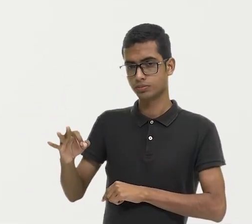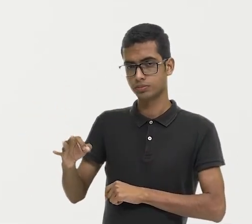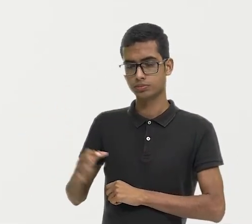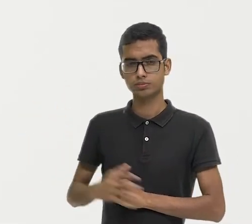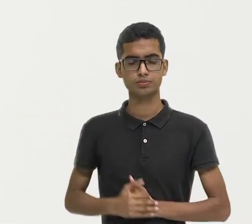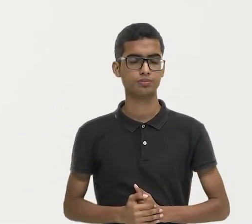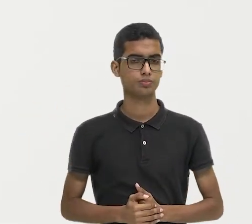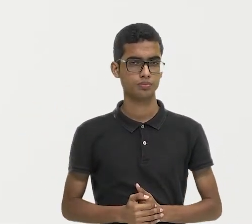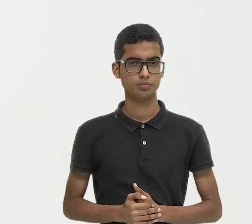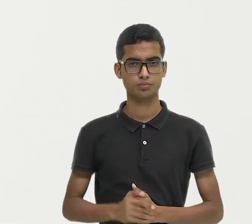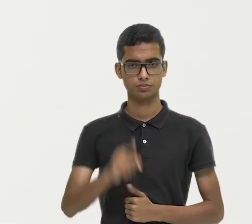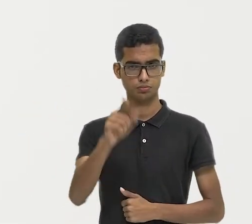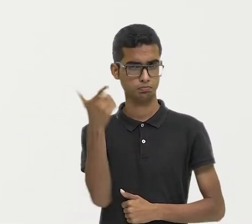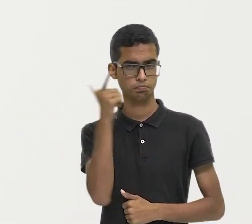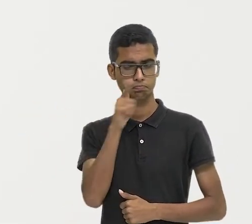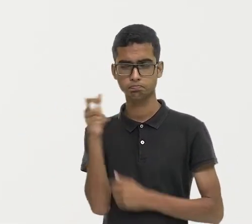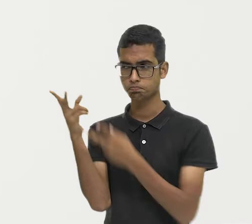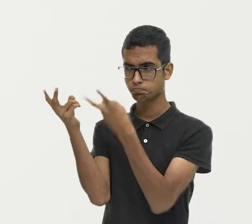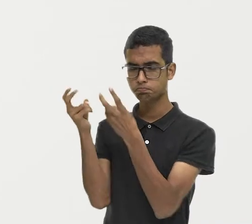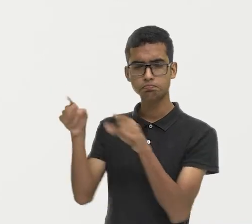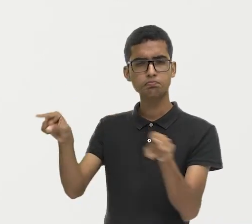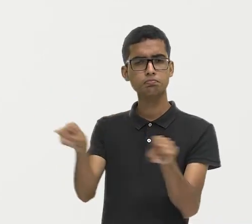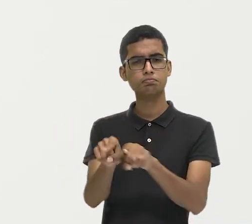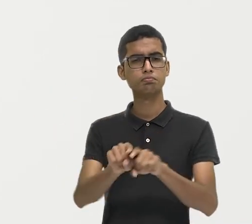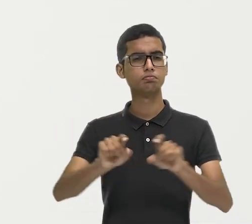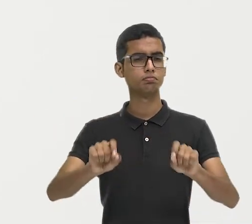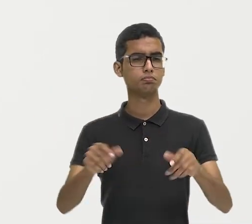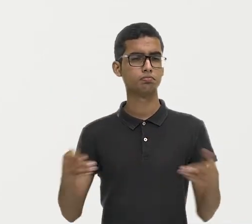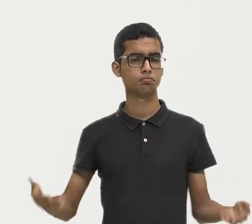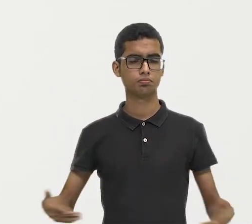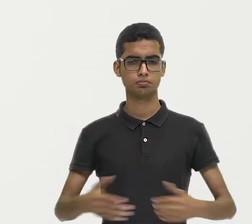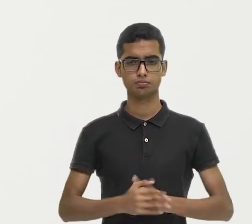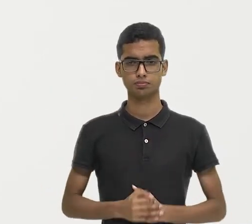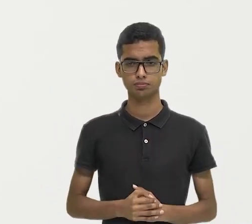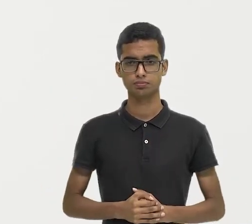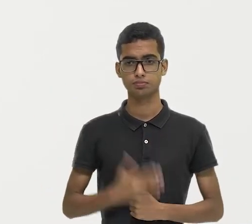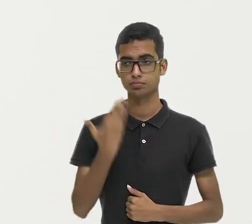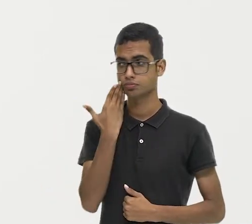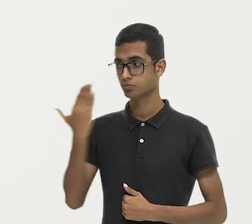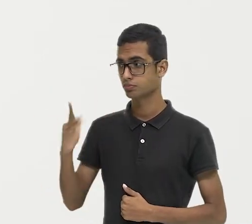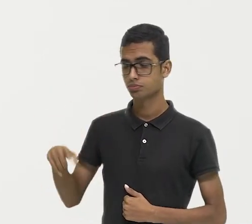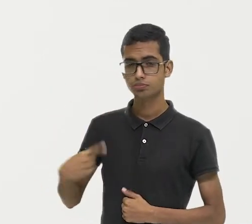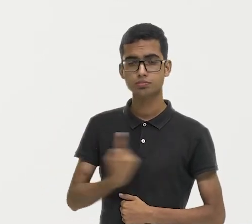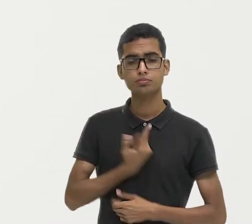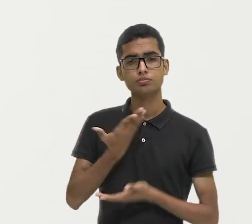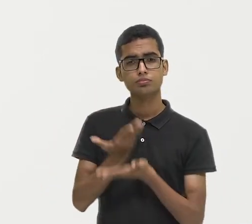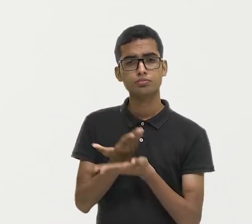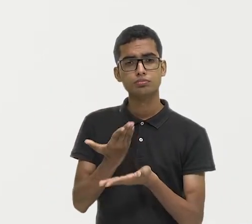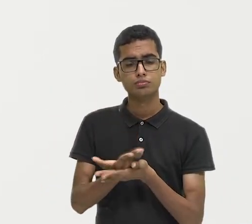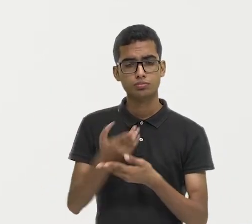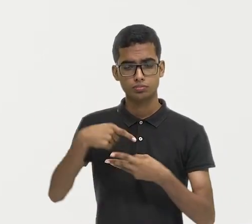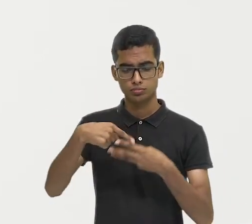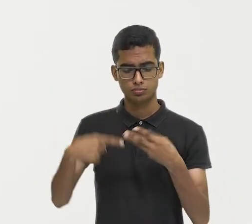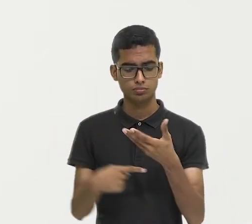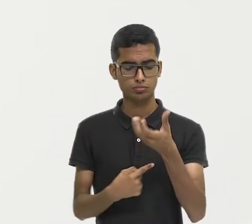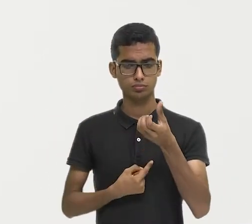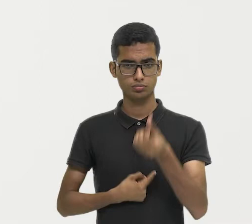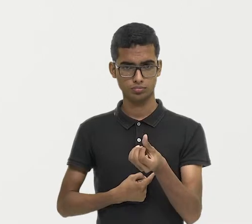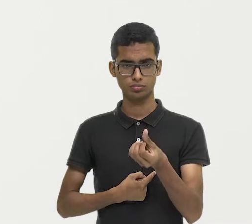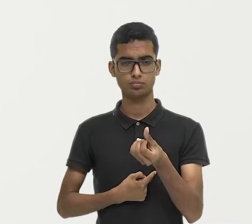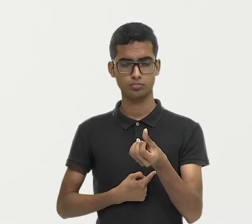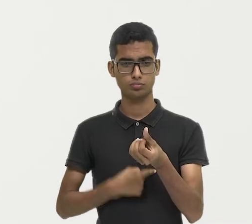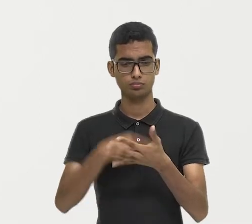esse gráfico aqui. Você consegue perceber também que, olha só, nós estamos tratando de